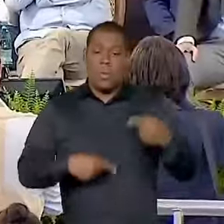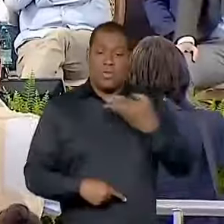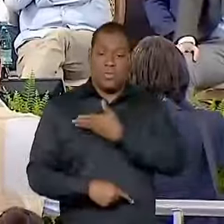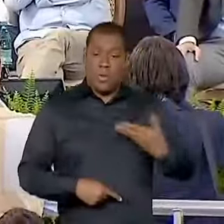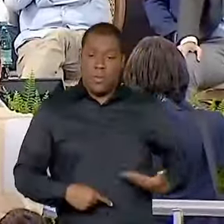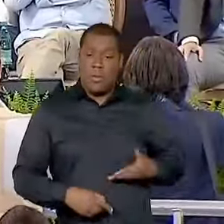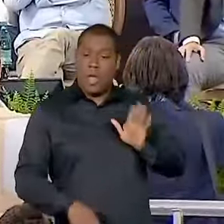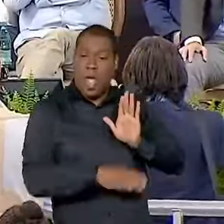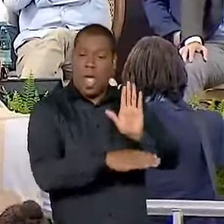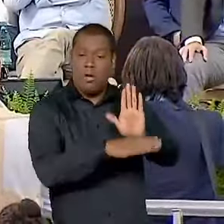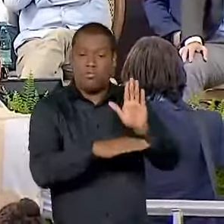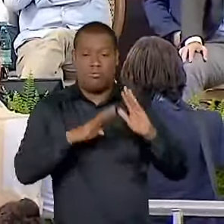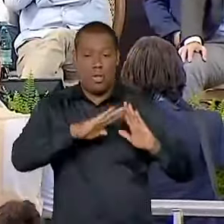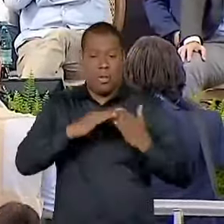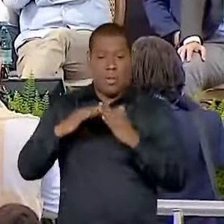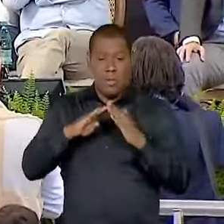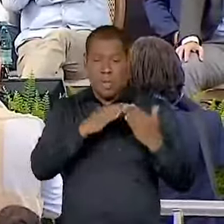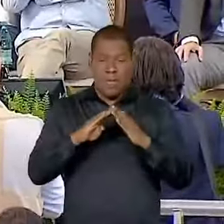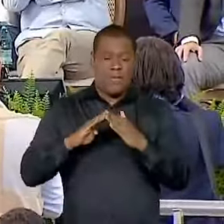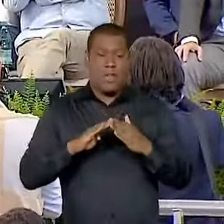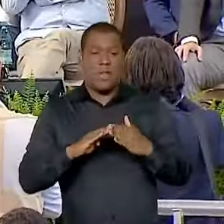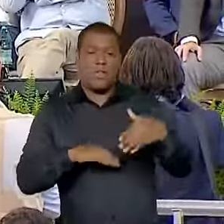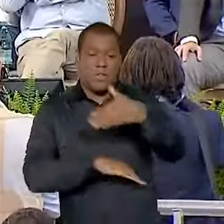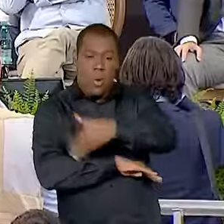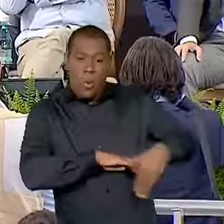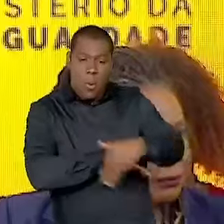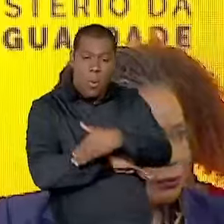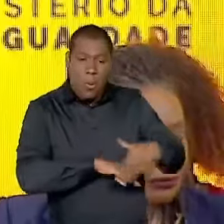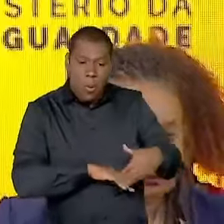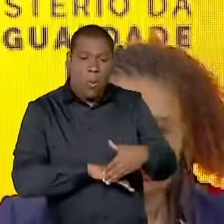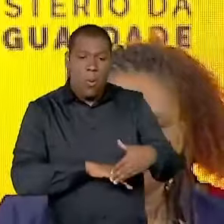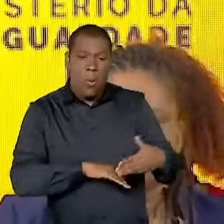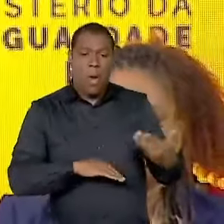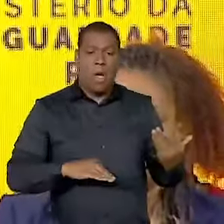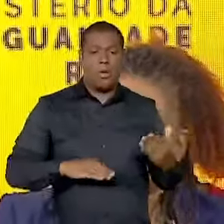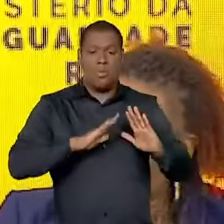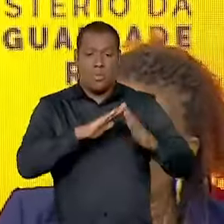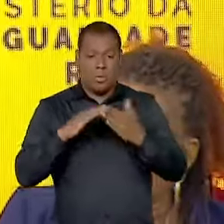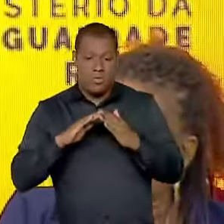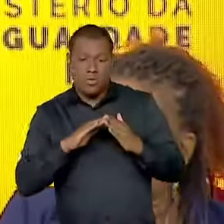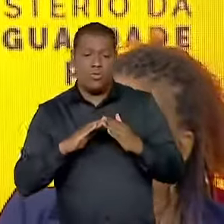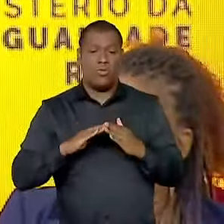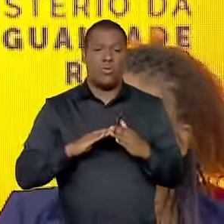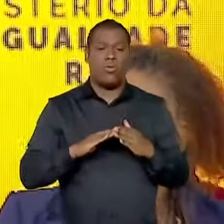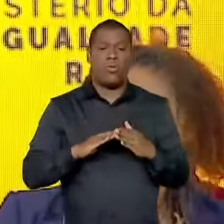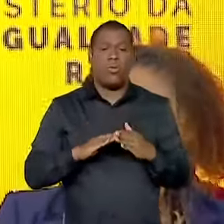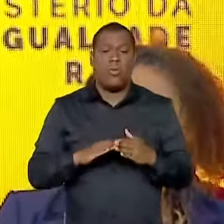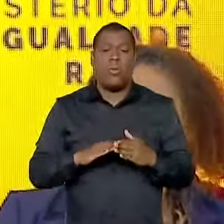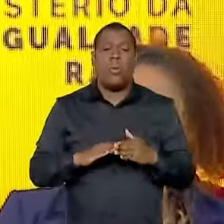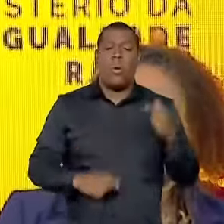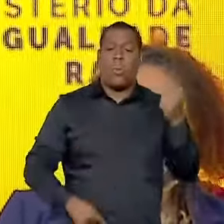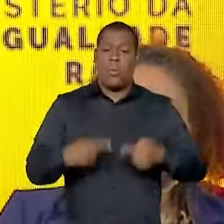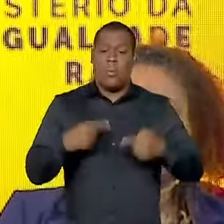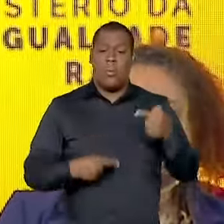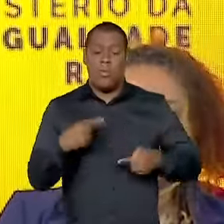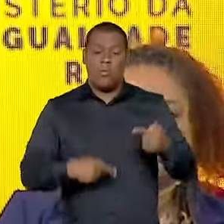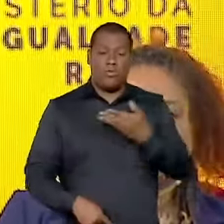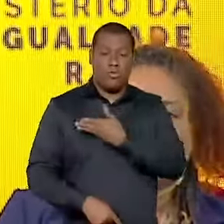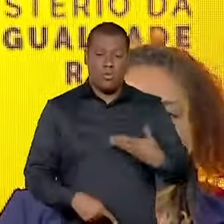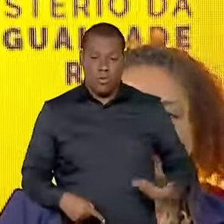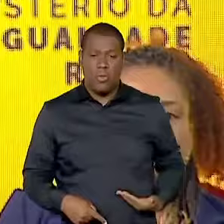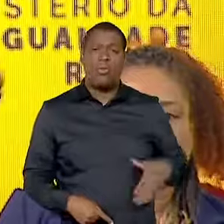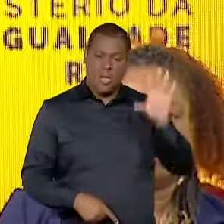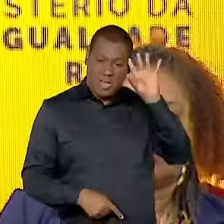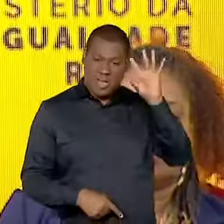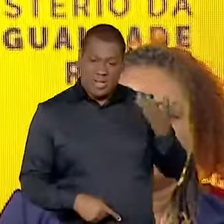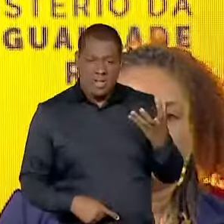nas periferias, nos becos, nas vielas. A vontade política, ela foi determinada nesse momento,